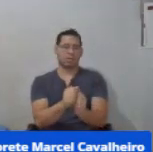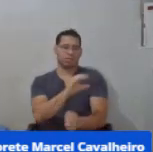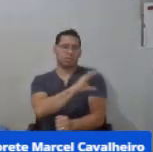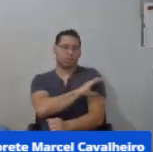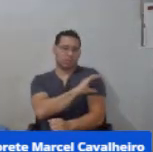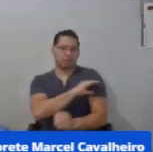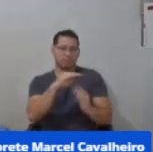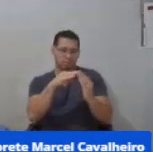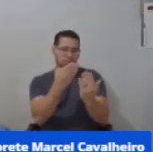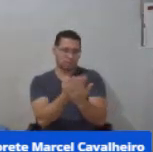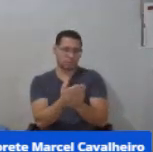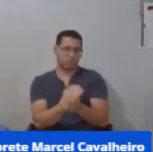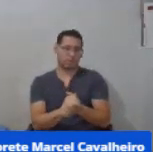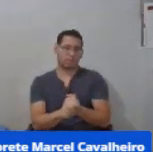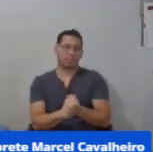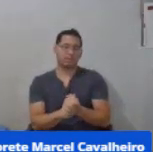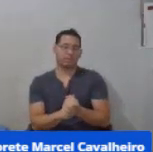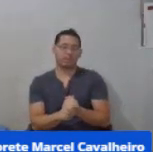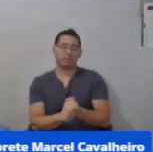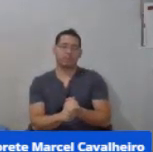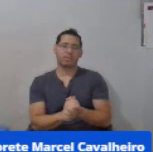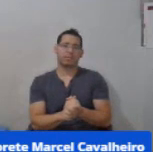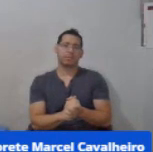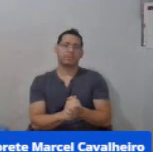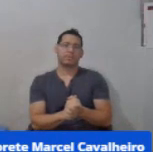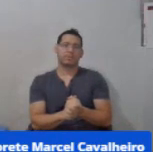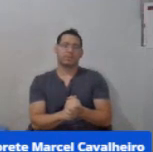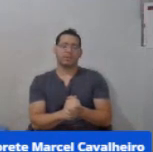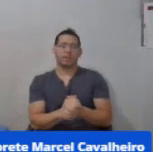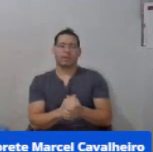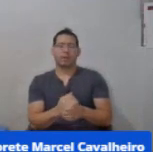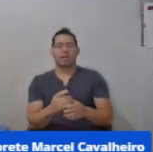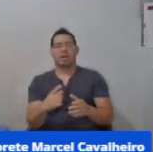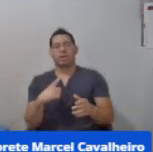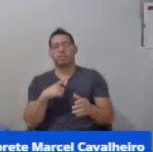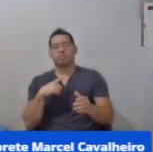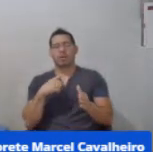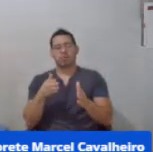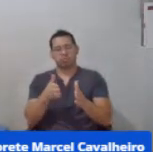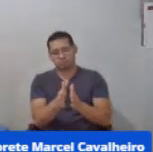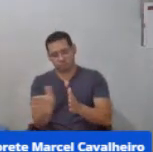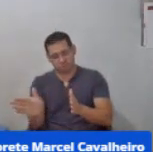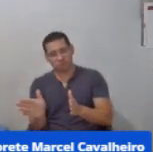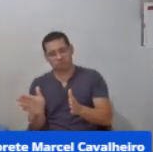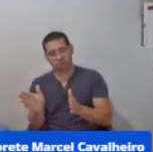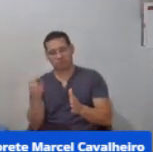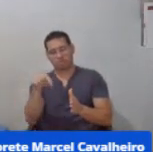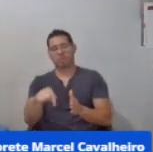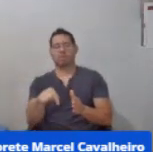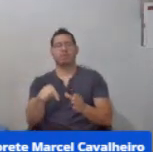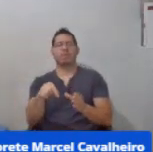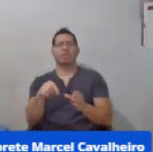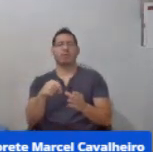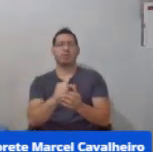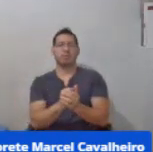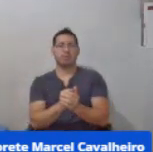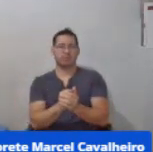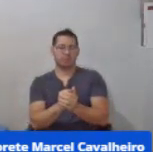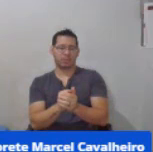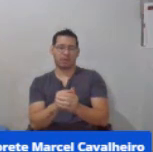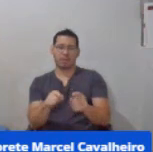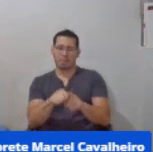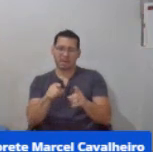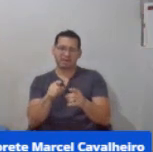há que se ter em conta os desvios de fluxo dentro e para além das margens